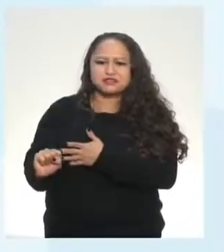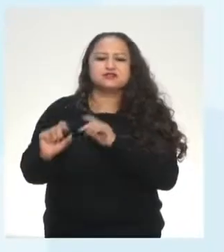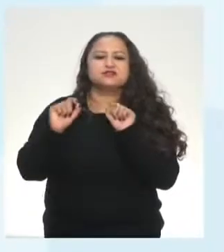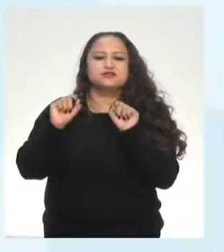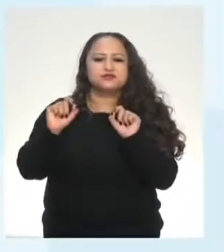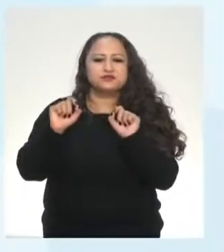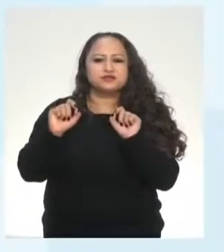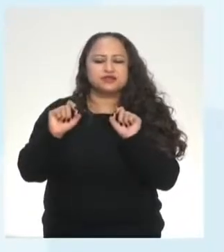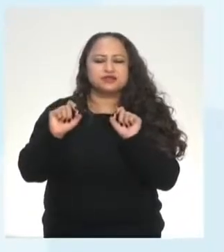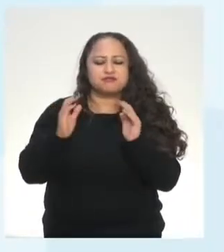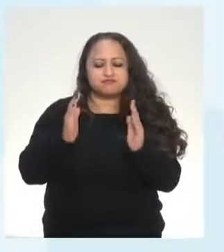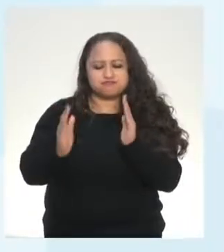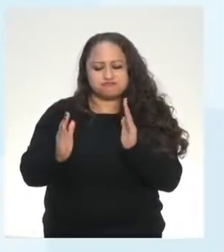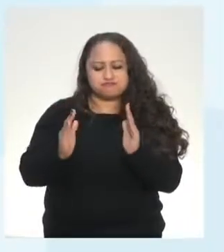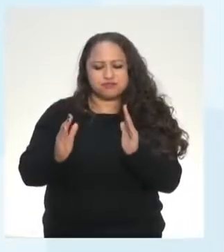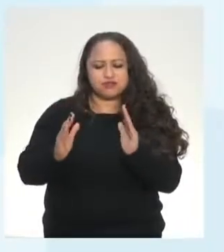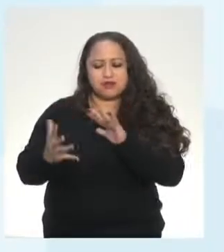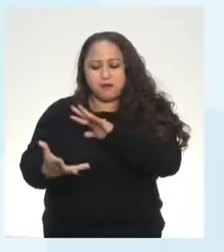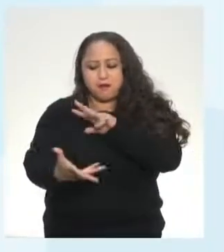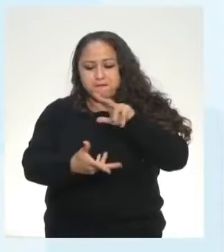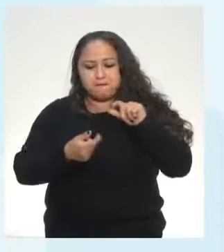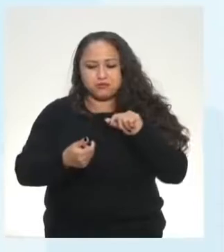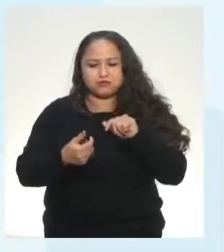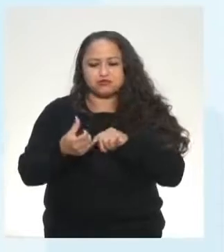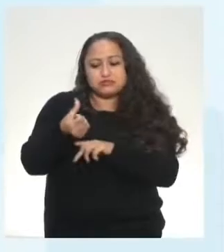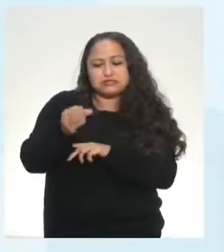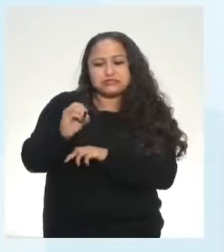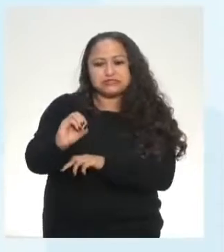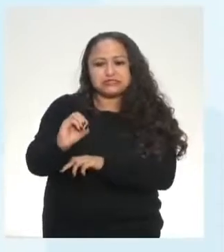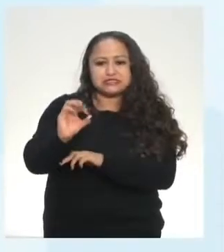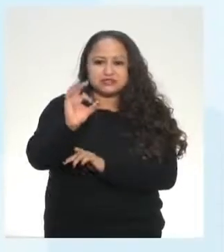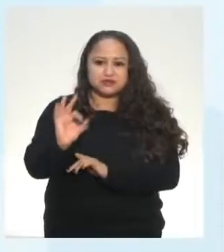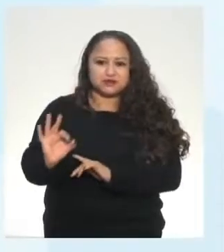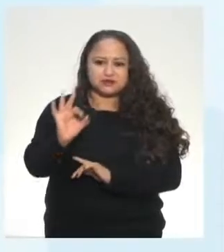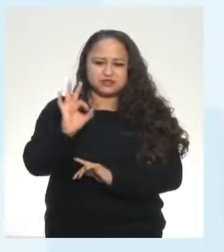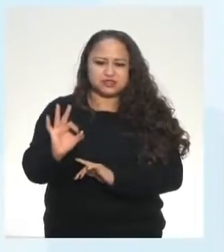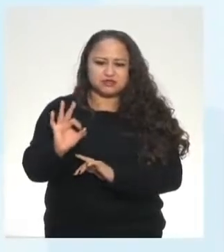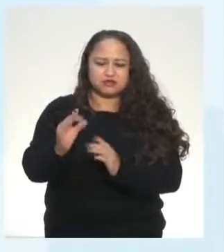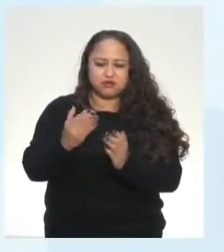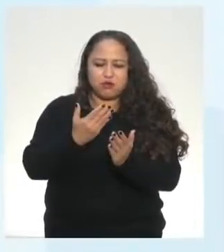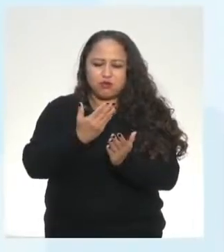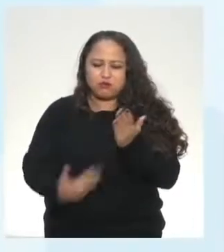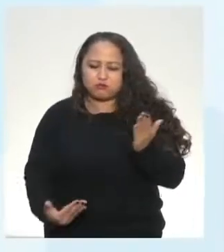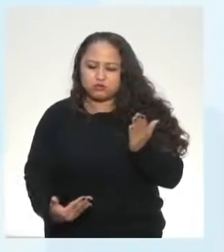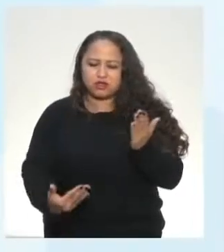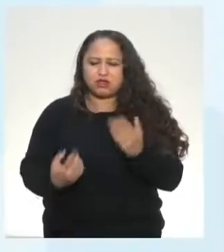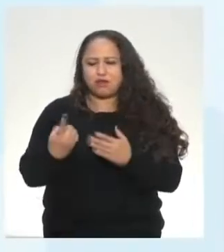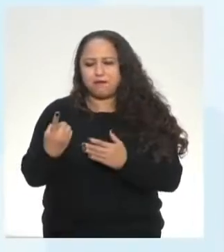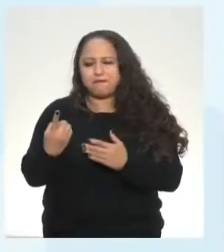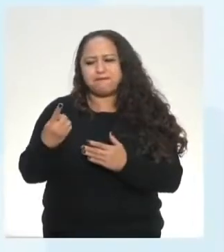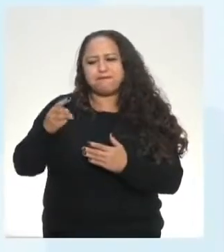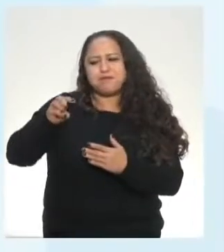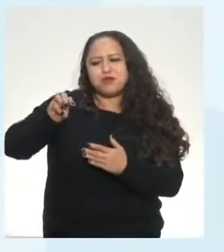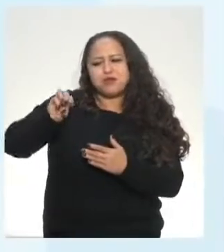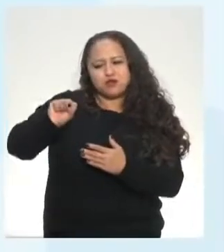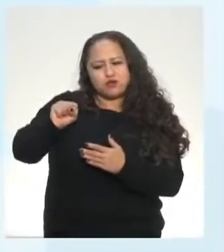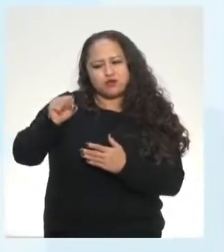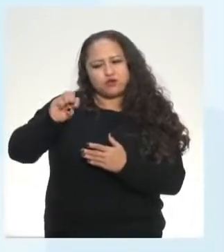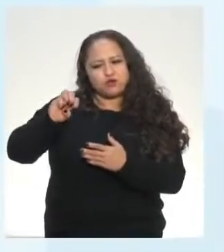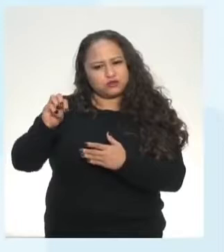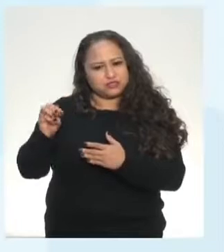em relação ao mundo, gira em torno de 60%. Né? Houve uma queda aí de 1800 até